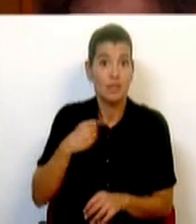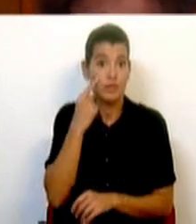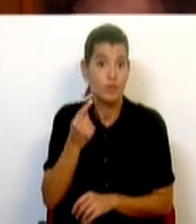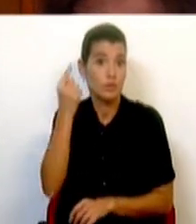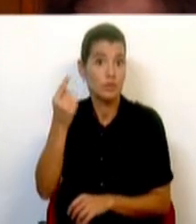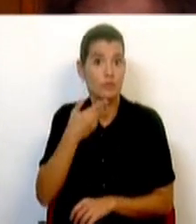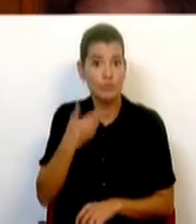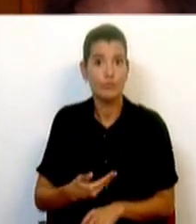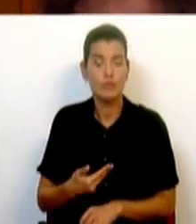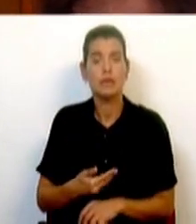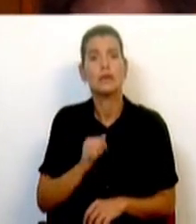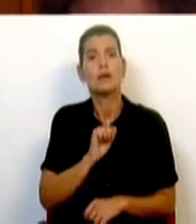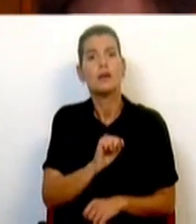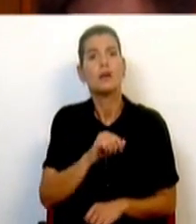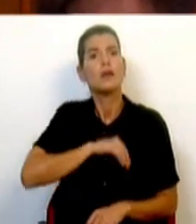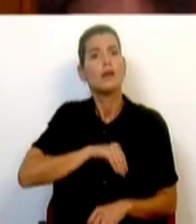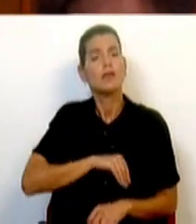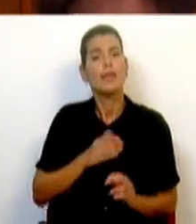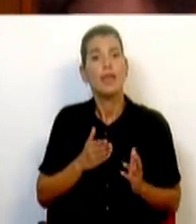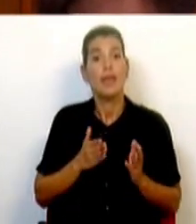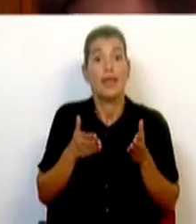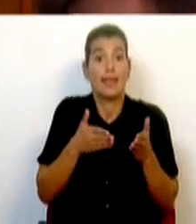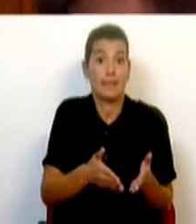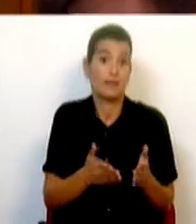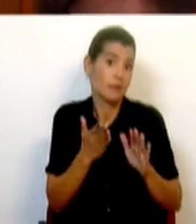especialista, a remuneração de entrada